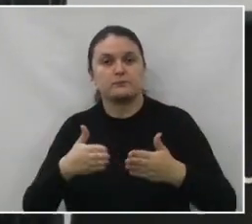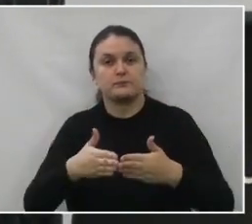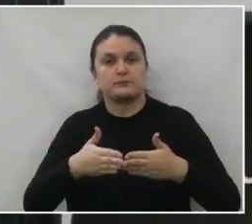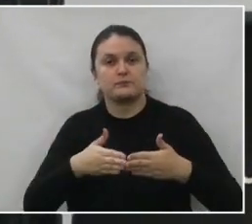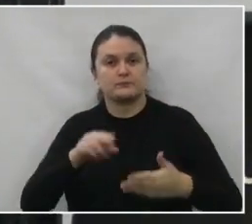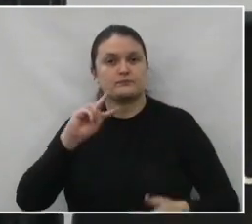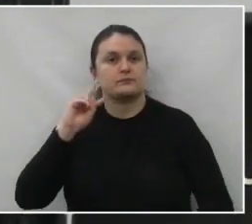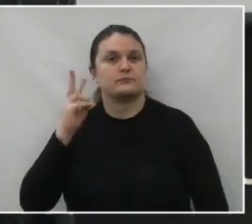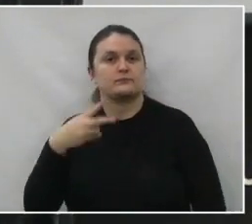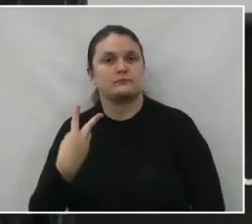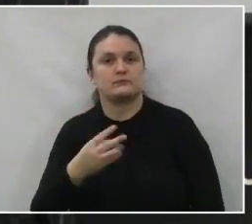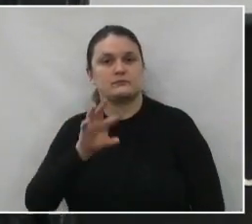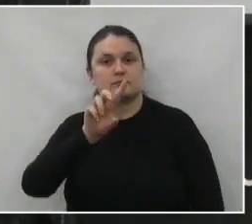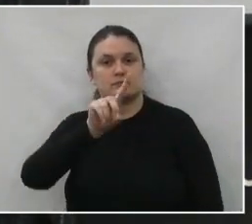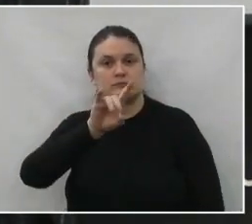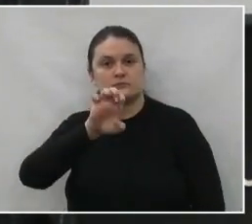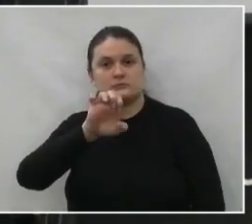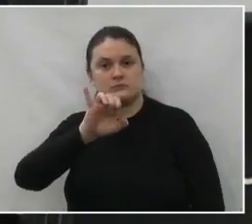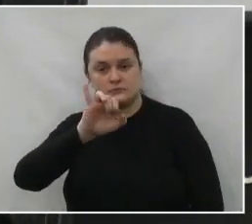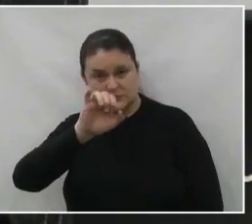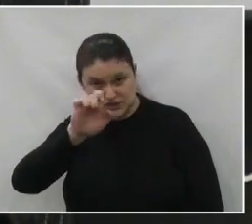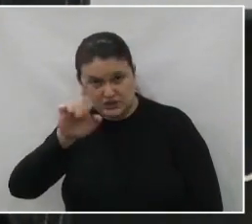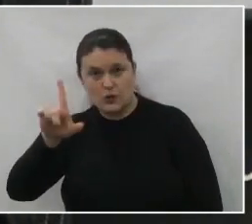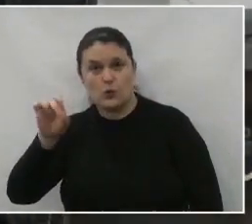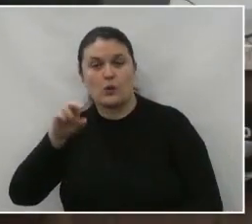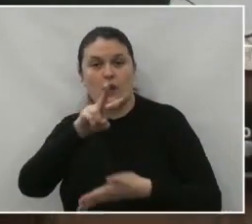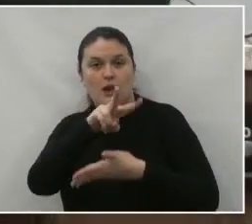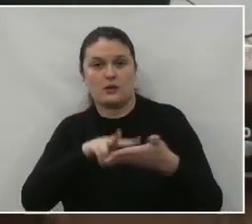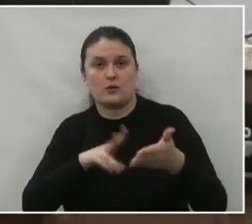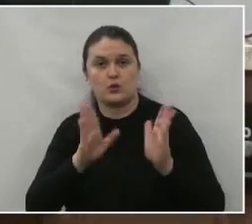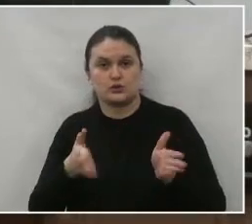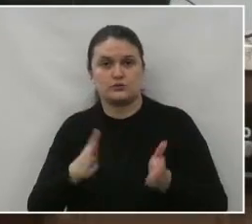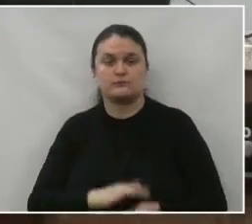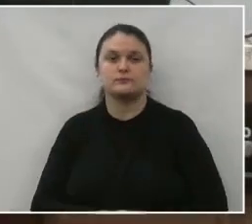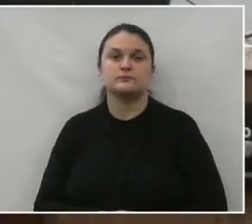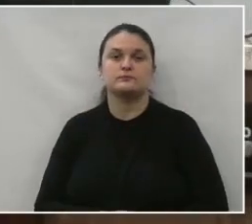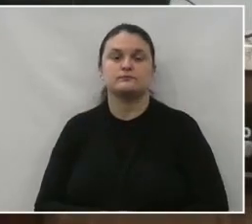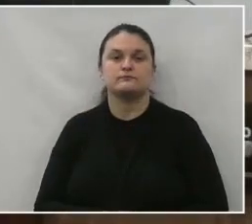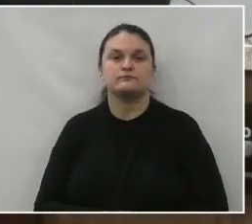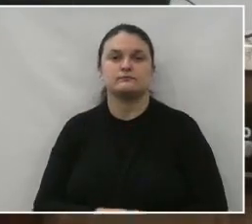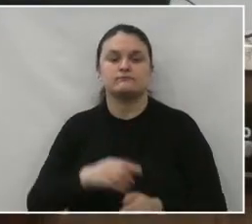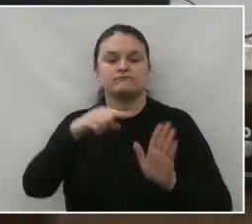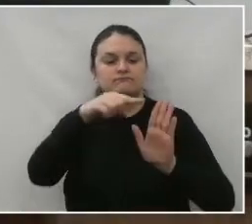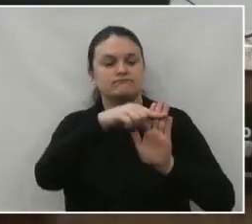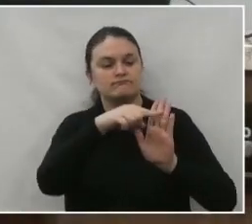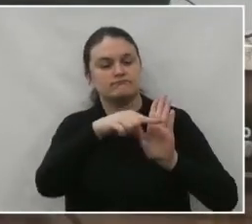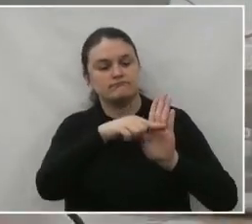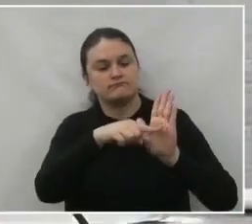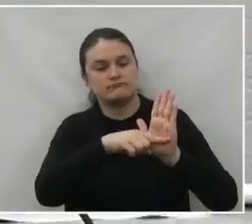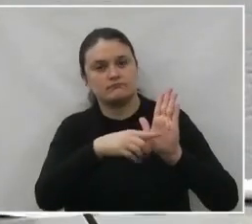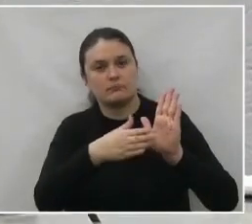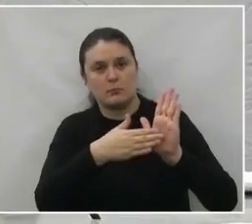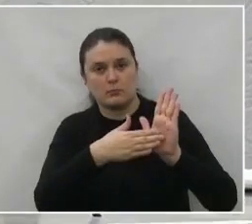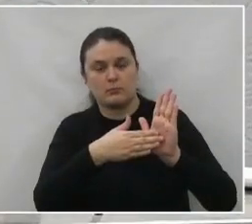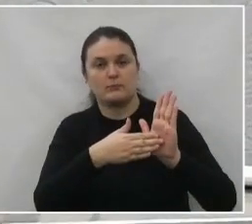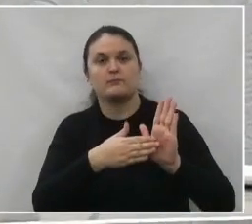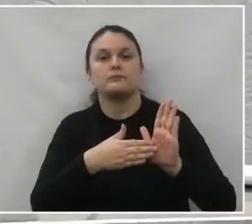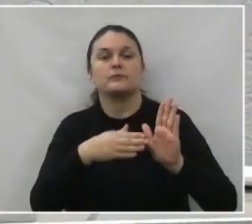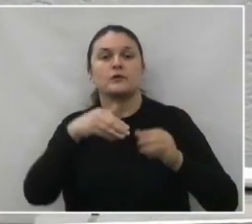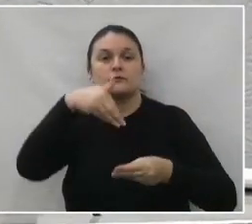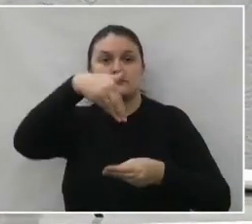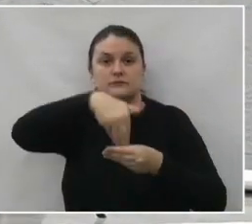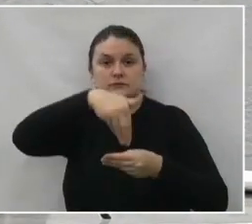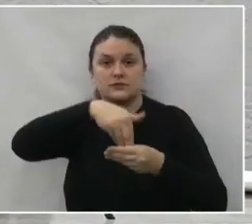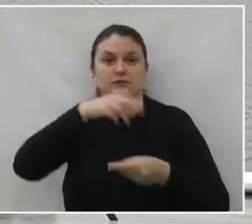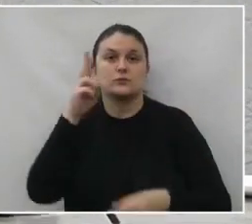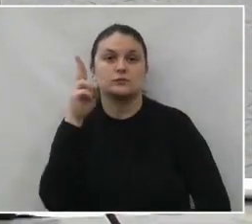Solicito ao vereador Diego para que faça a leitura da matéria constante. Matéria da ordem do dia. Votação